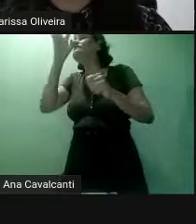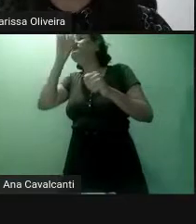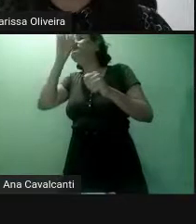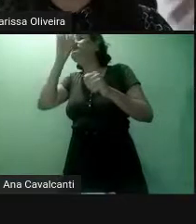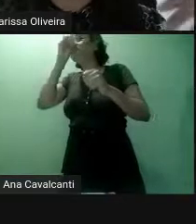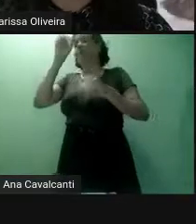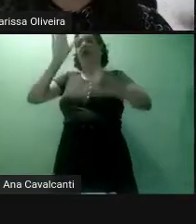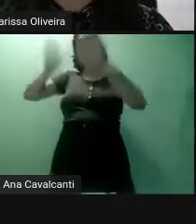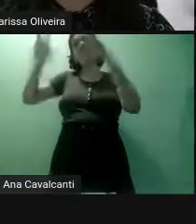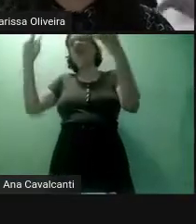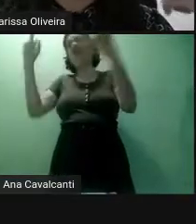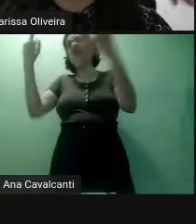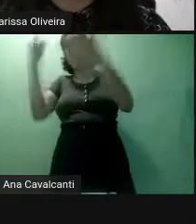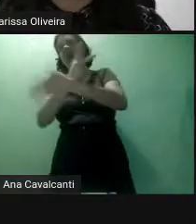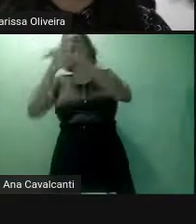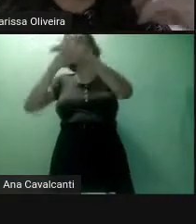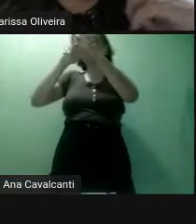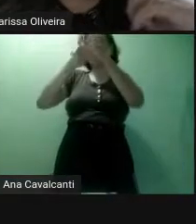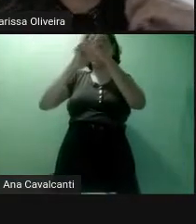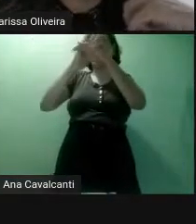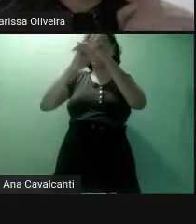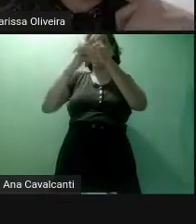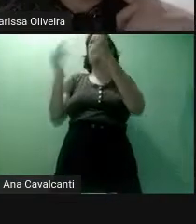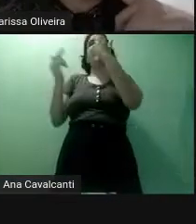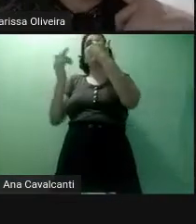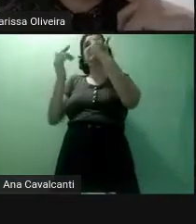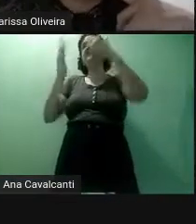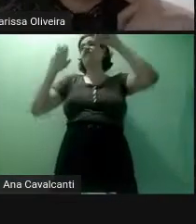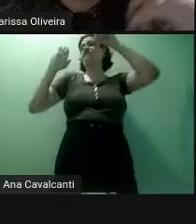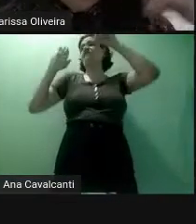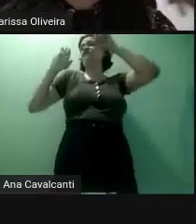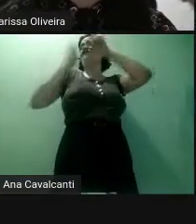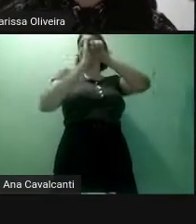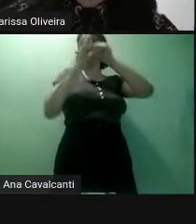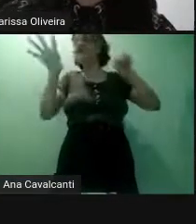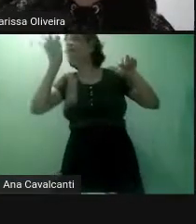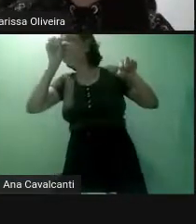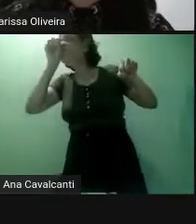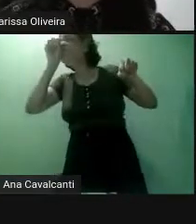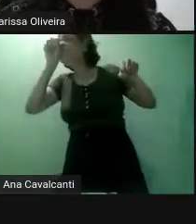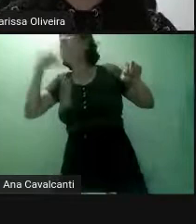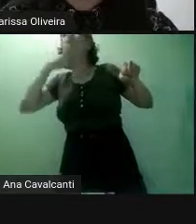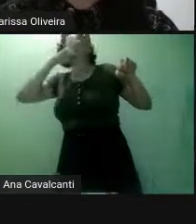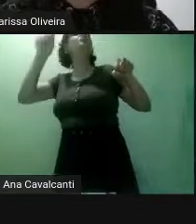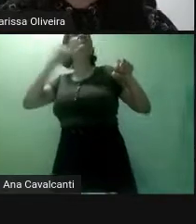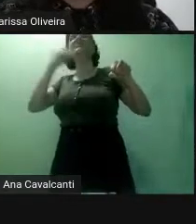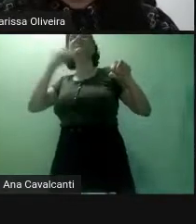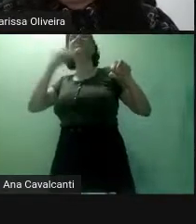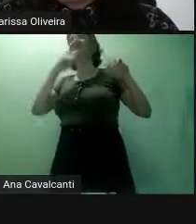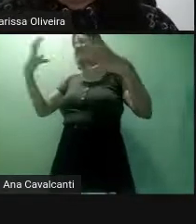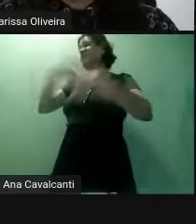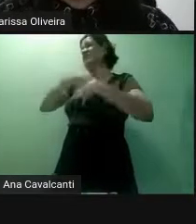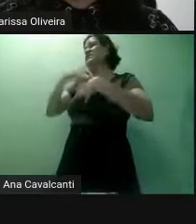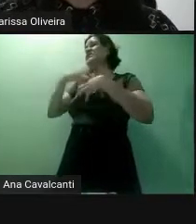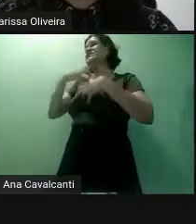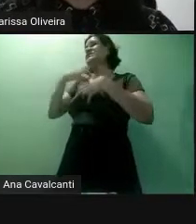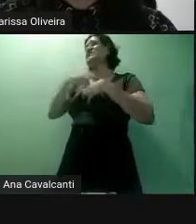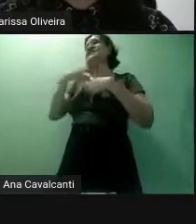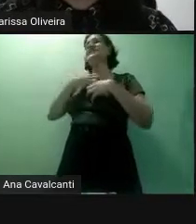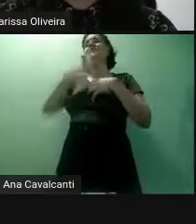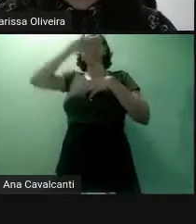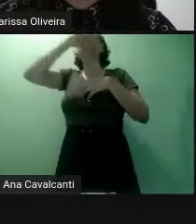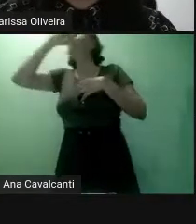muito congestionado, às vezes a gente perde um pouco desse paladar também. E aí, há